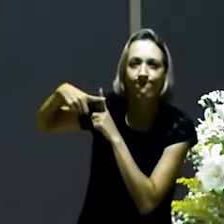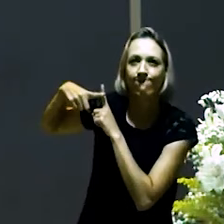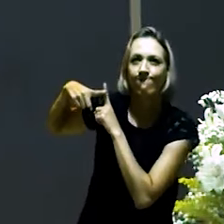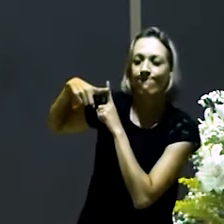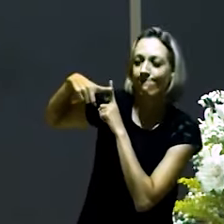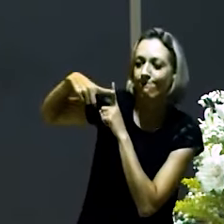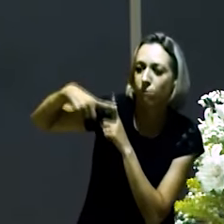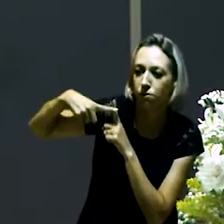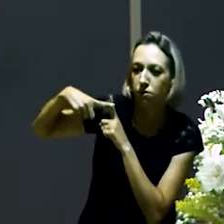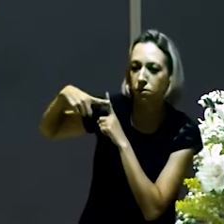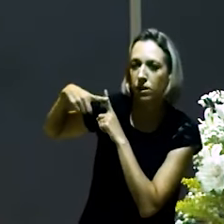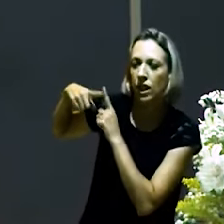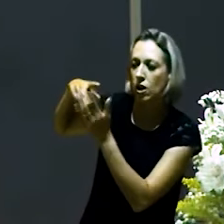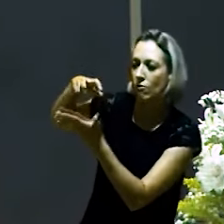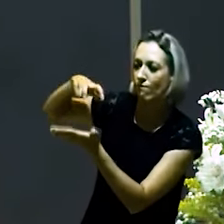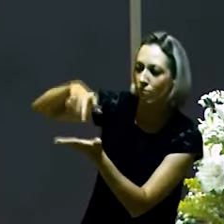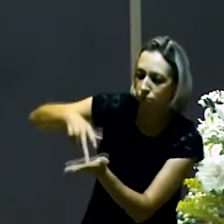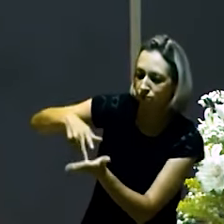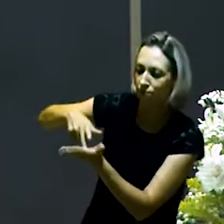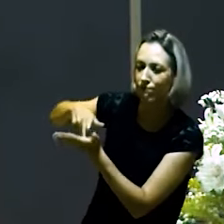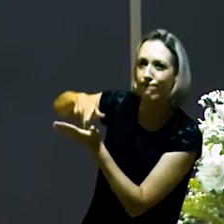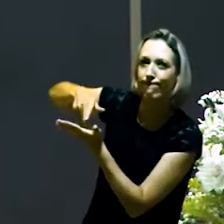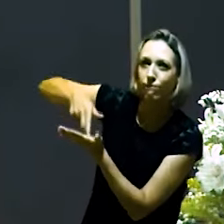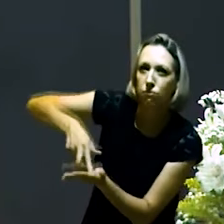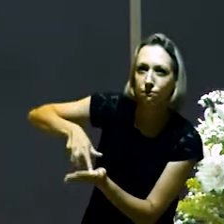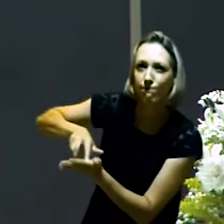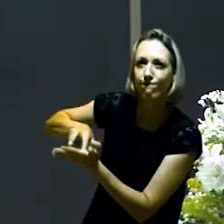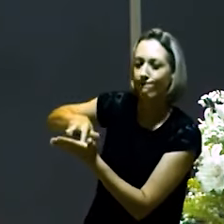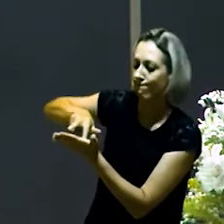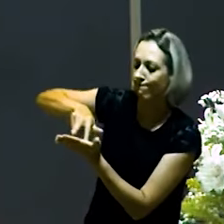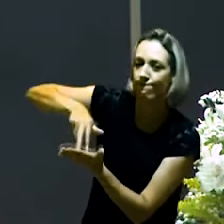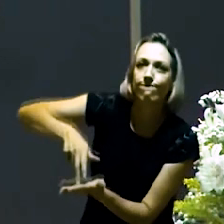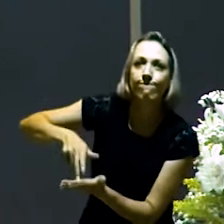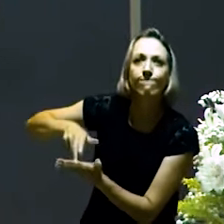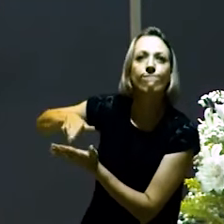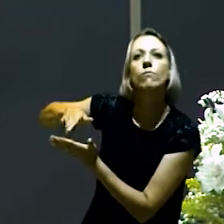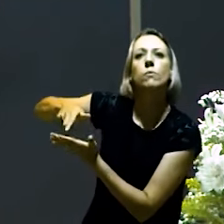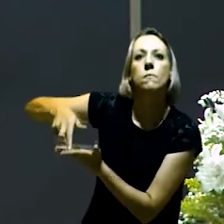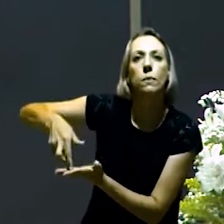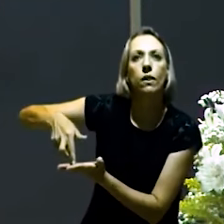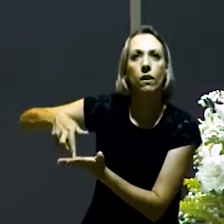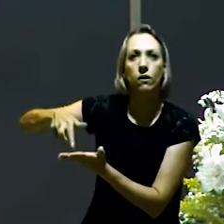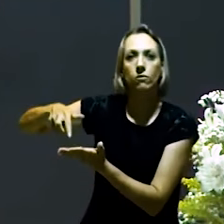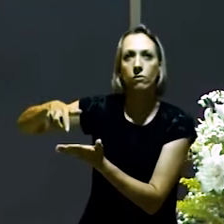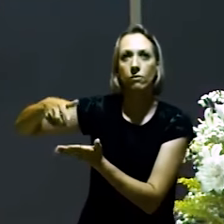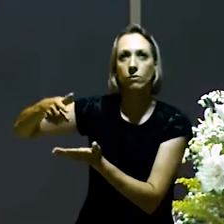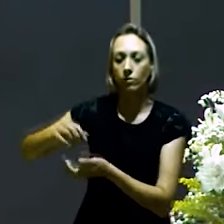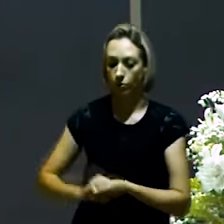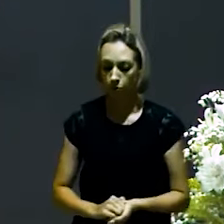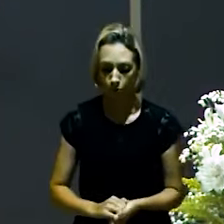fizeram caminhar na via dolorosa de Jerusalém. Alguém olhava e chorava por eles.